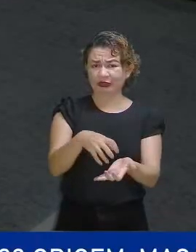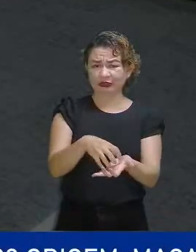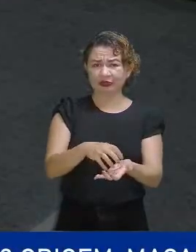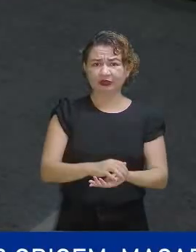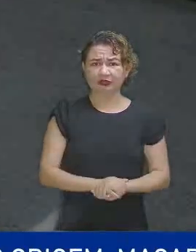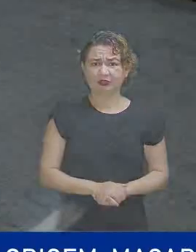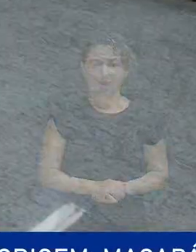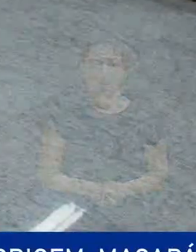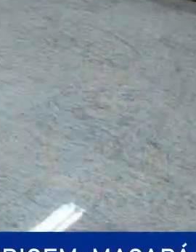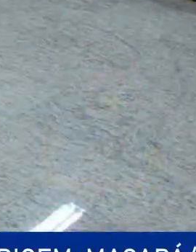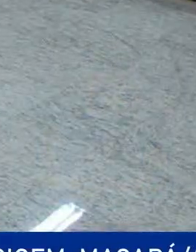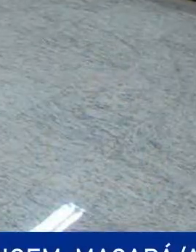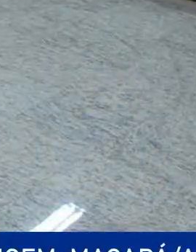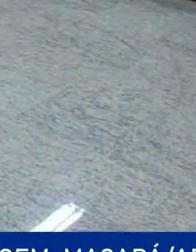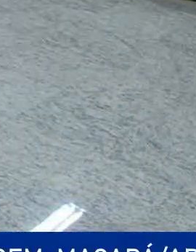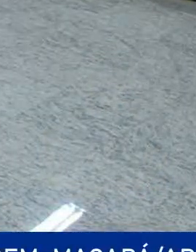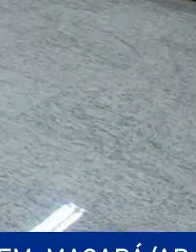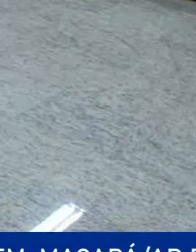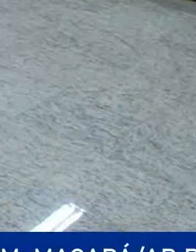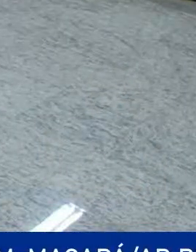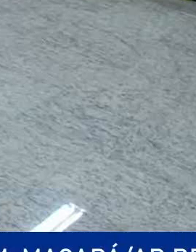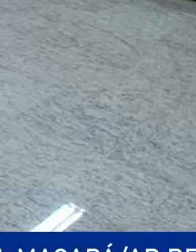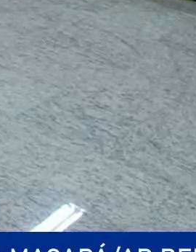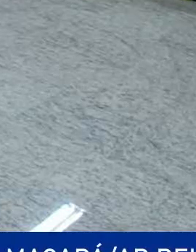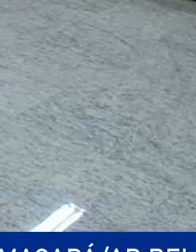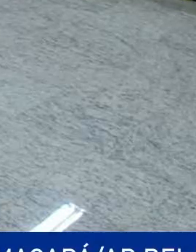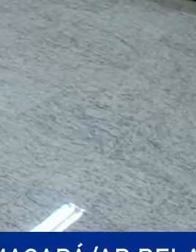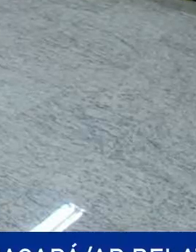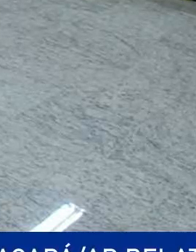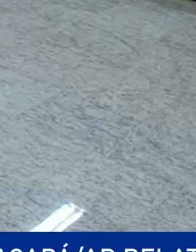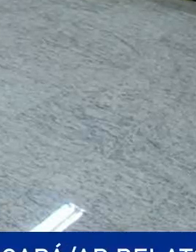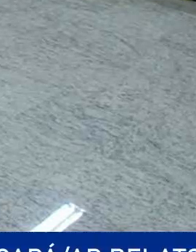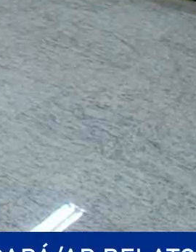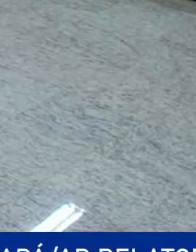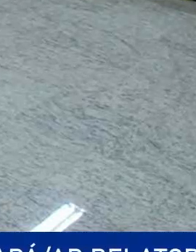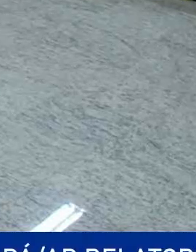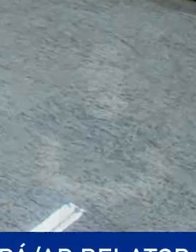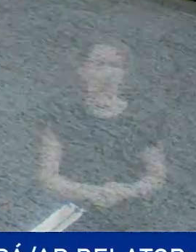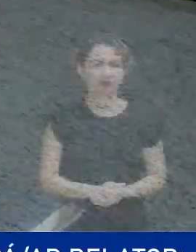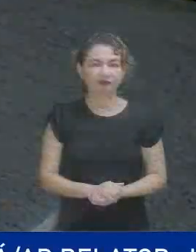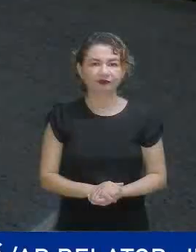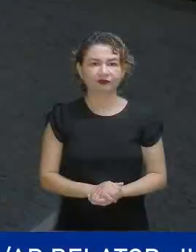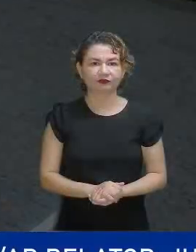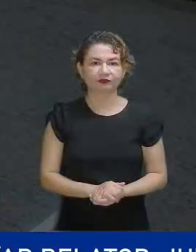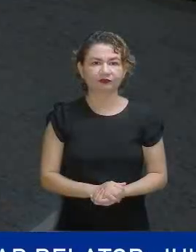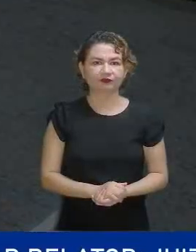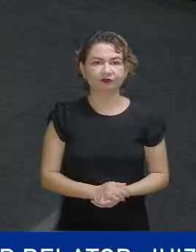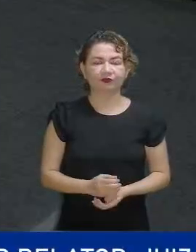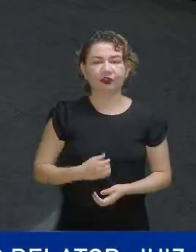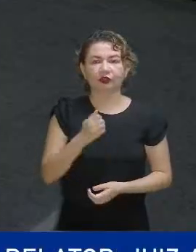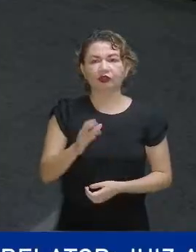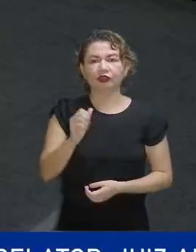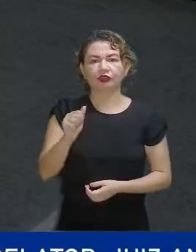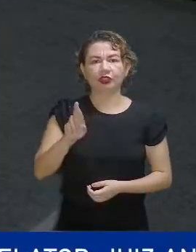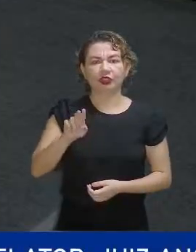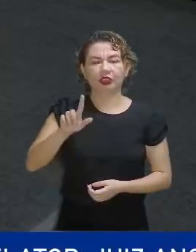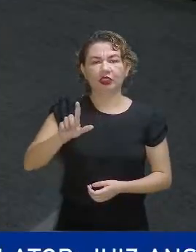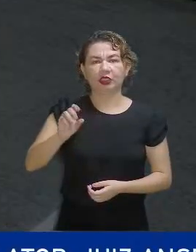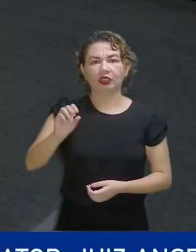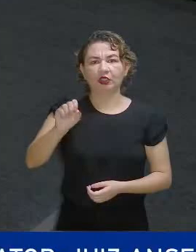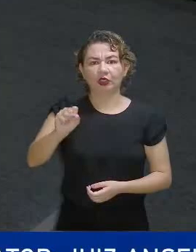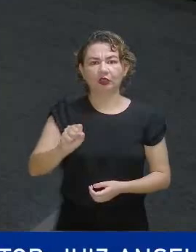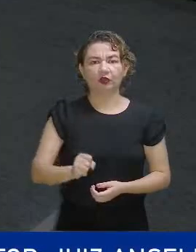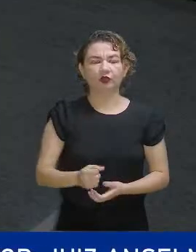Vou colocar em votação individualizada. Juiz Carlos Fernando. Acompanho o relator, também rejeitando a